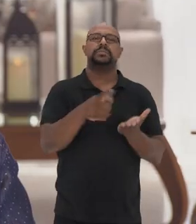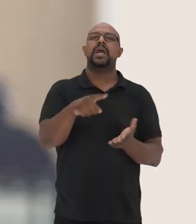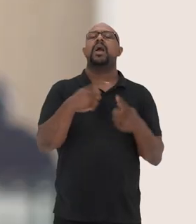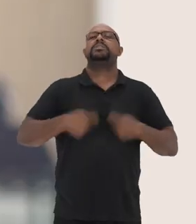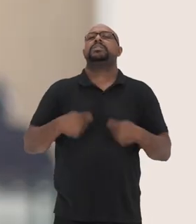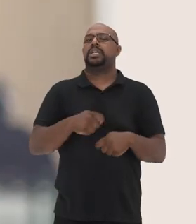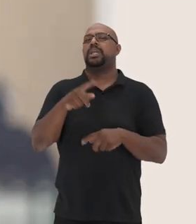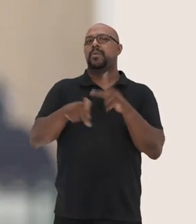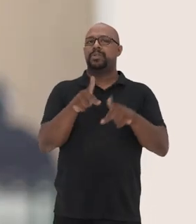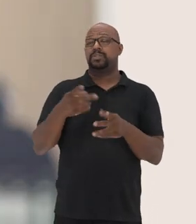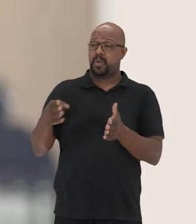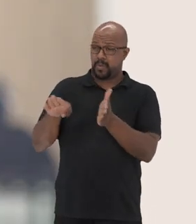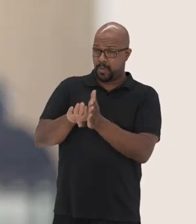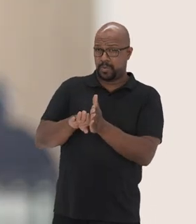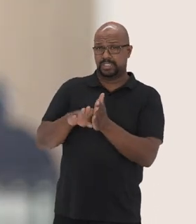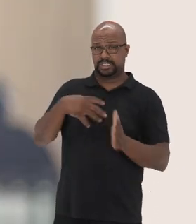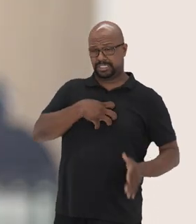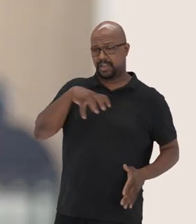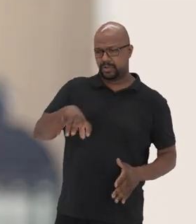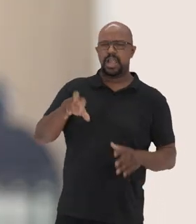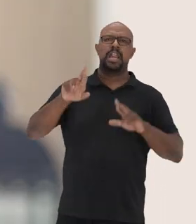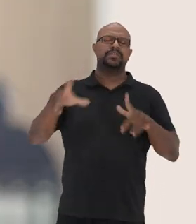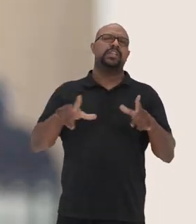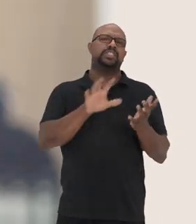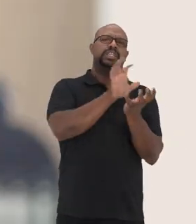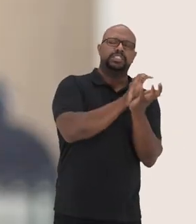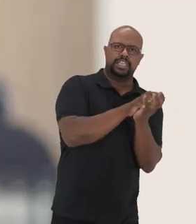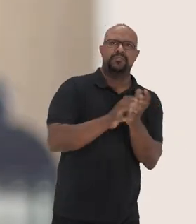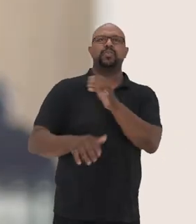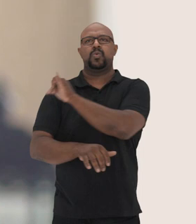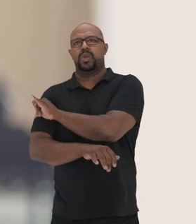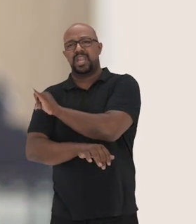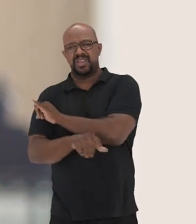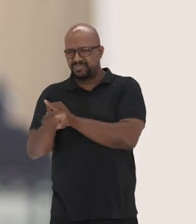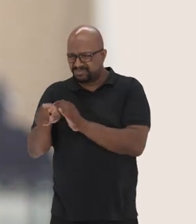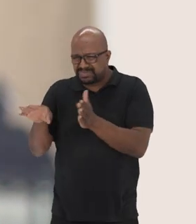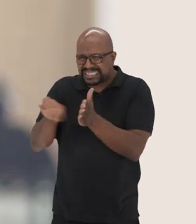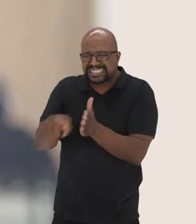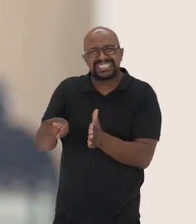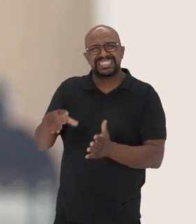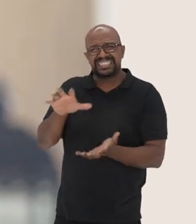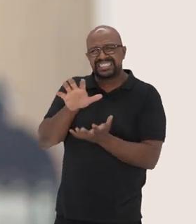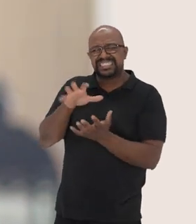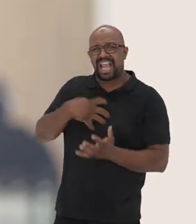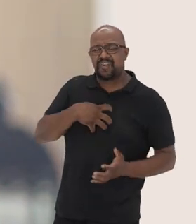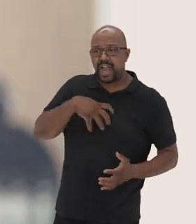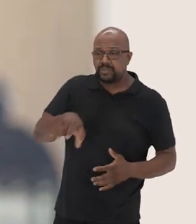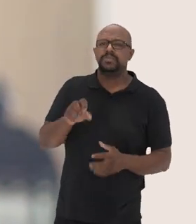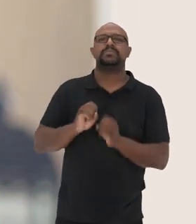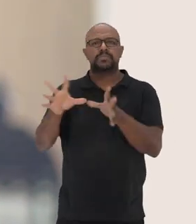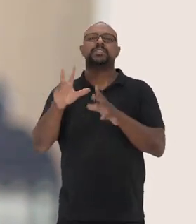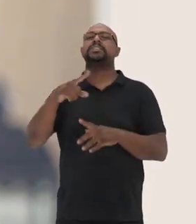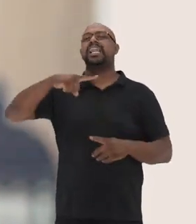ejaculação o Porto de Salvador que era diferente dos portos de Recife do Rio de Janeiro tava destinado tanto a exportação de cana-de-açúcar